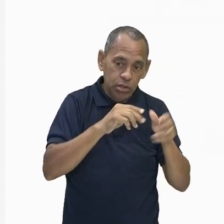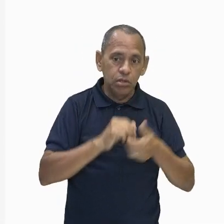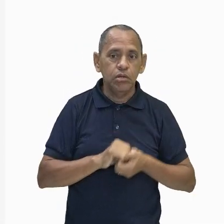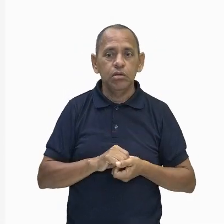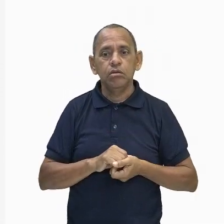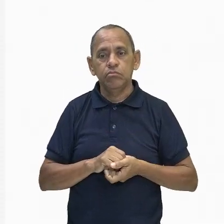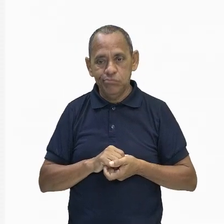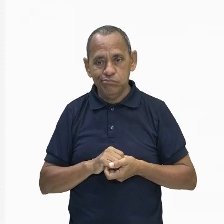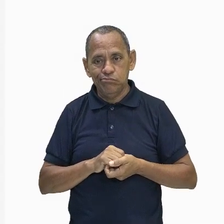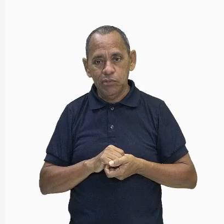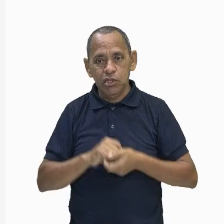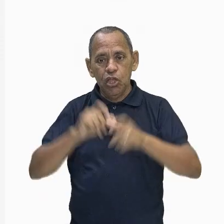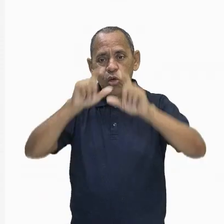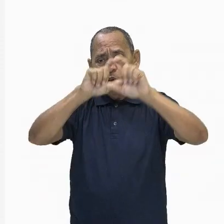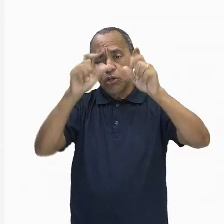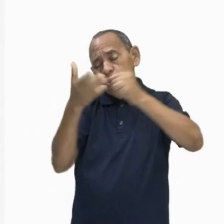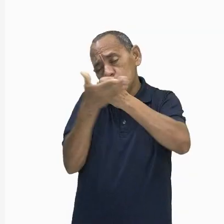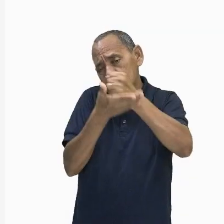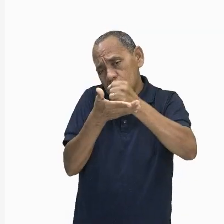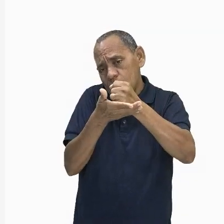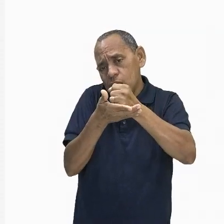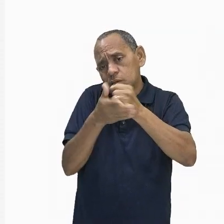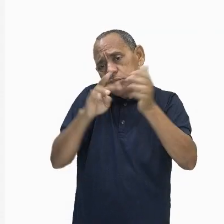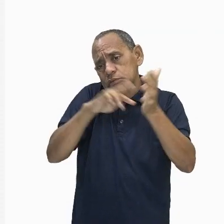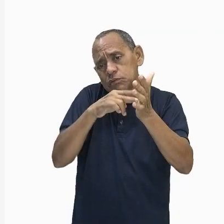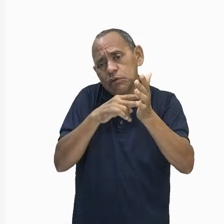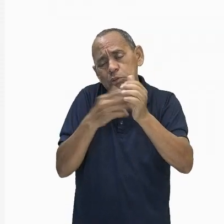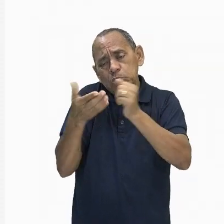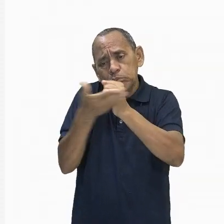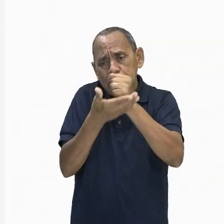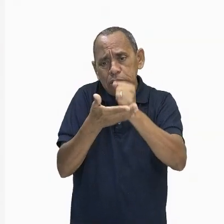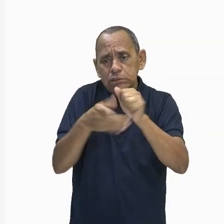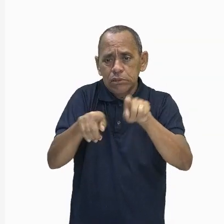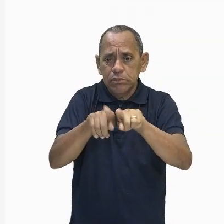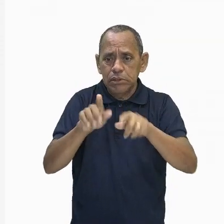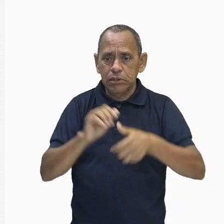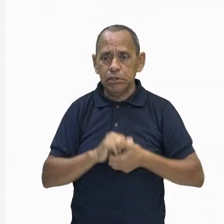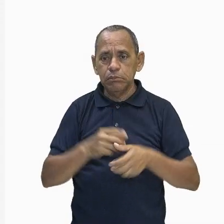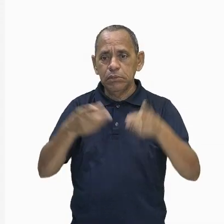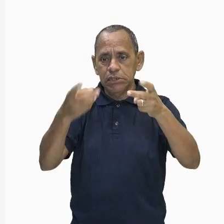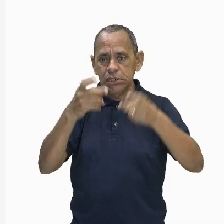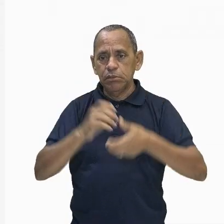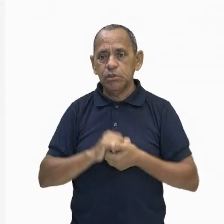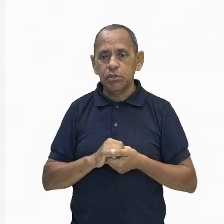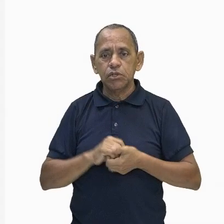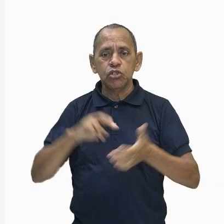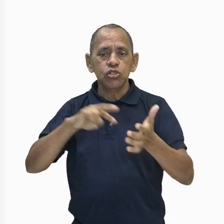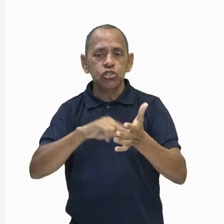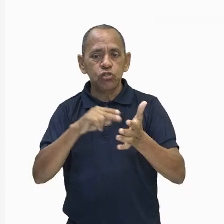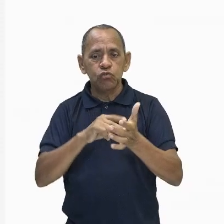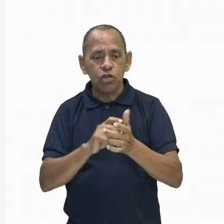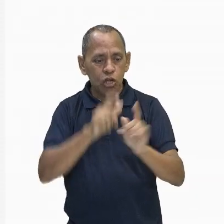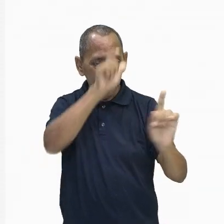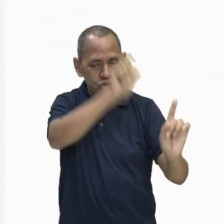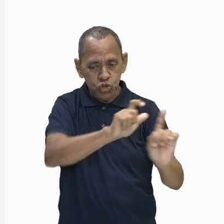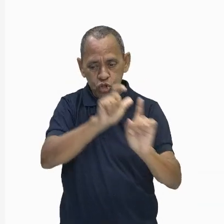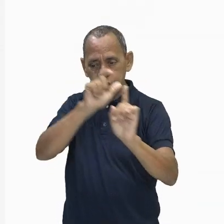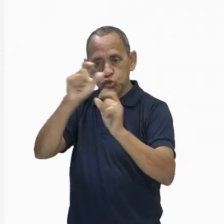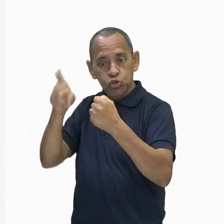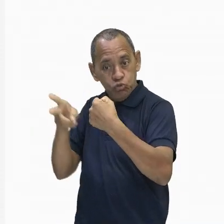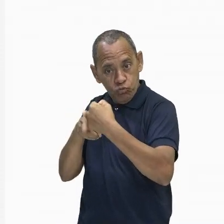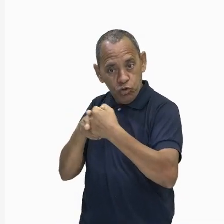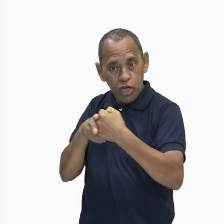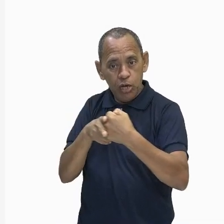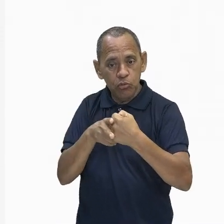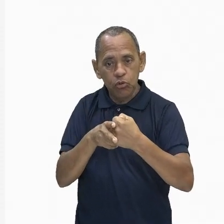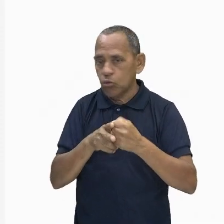é a oração base, é o sentido base, é o significado. Perceba que o sentido aqui do sujeito e o verbo se